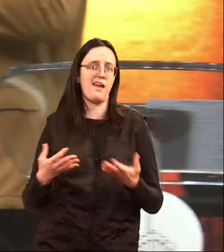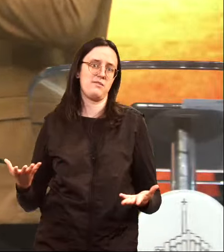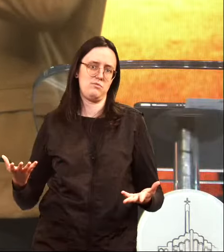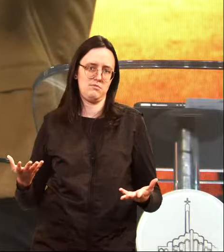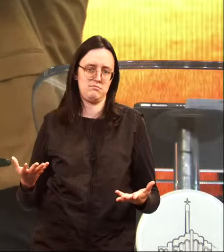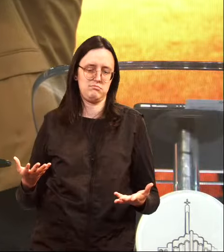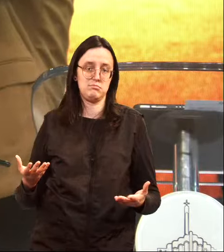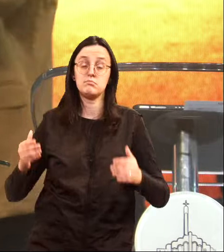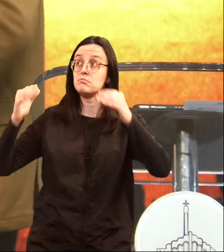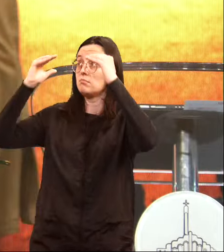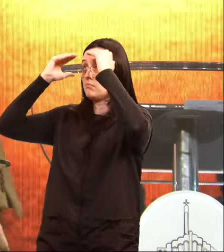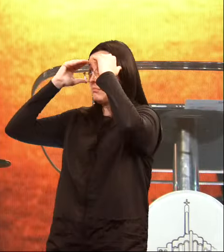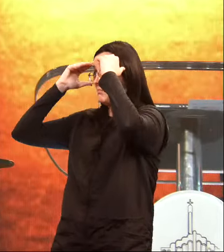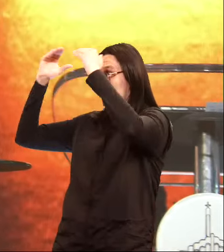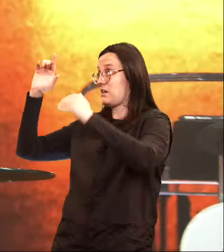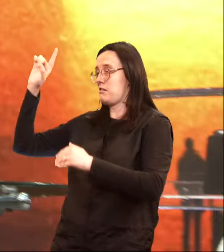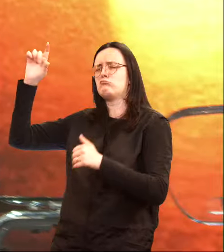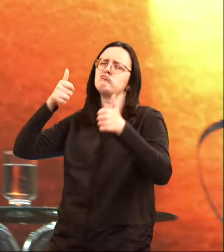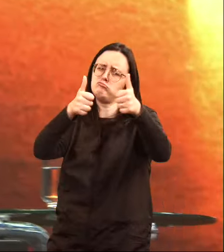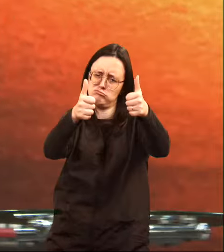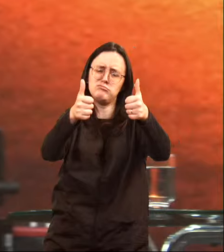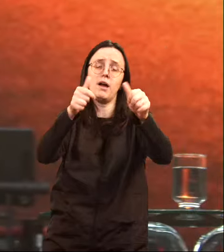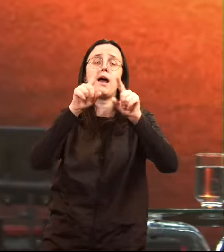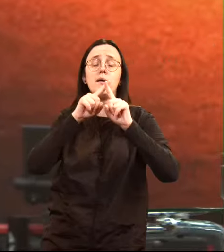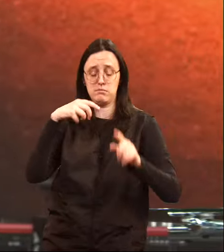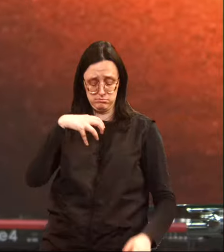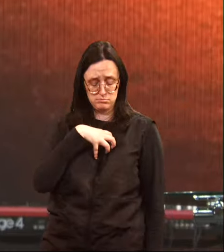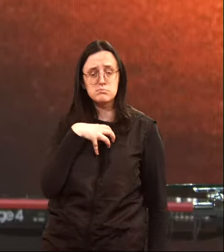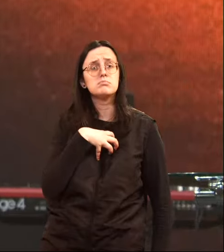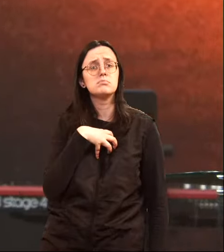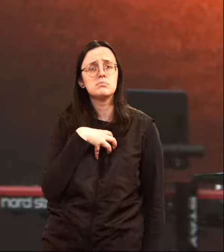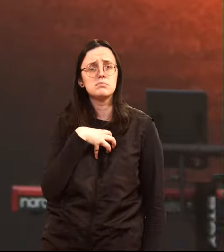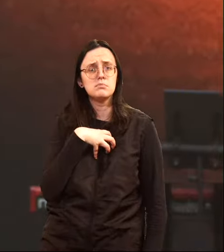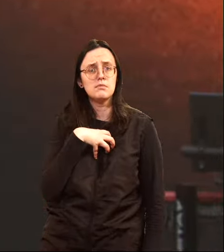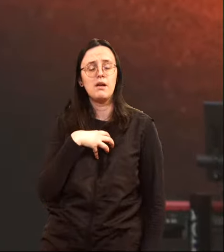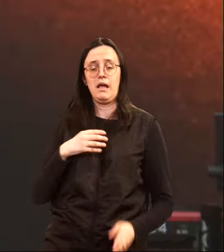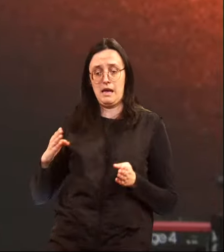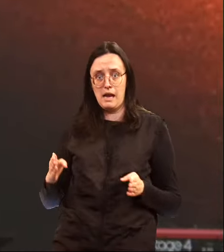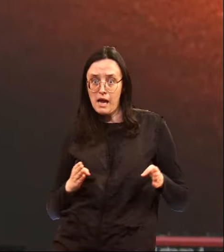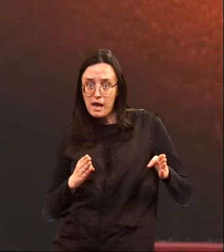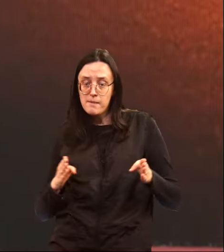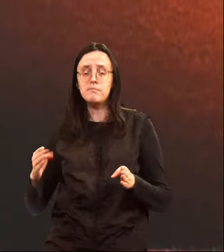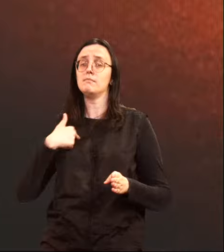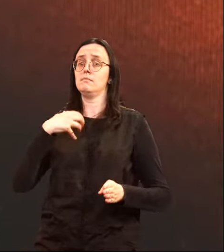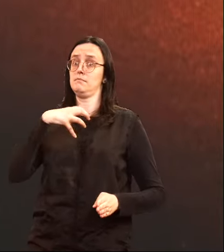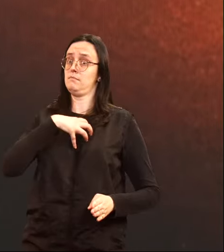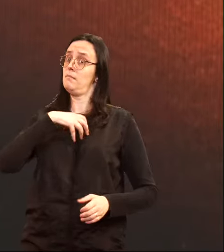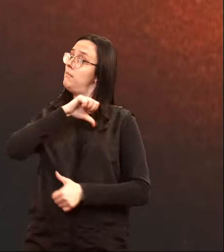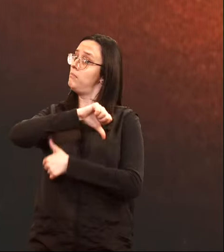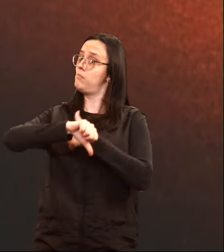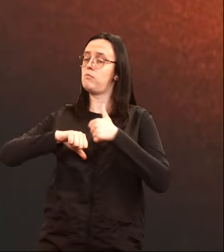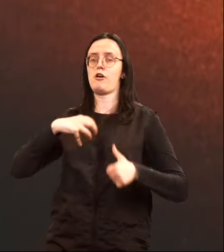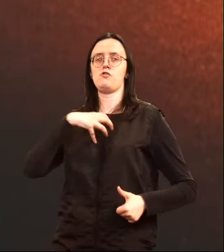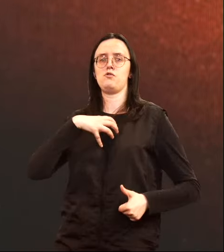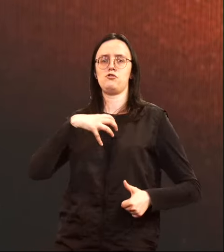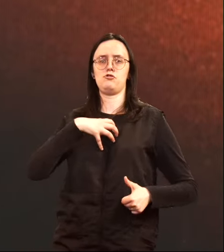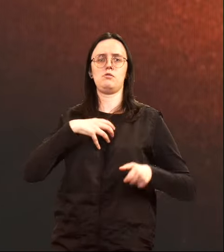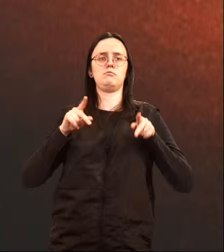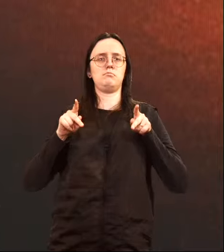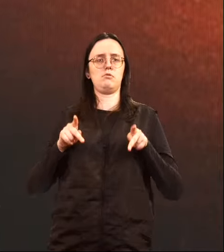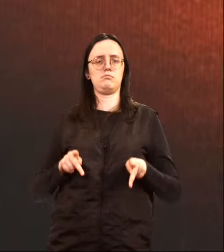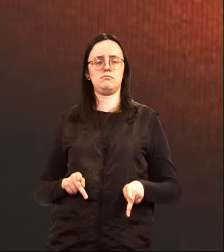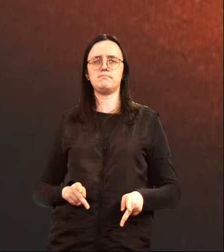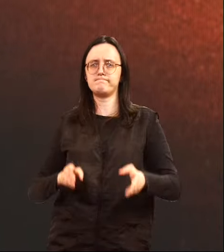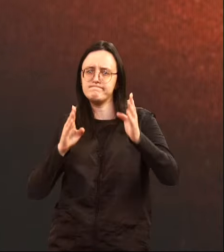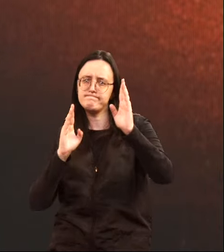tenho que obedecer, mas no caminho eu tenho que ter algumas posturas que me fazem